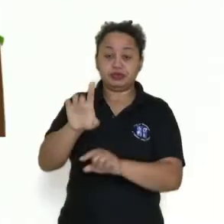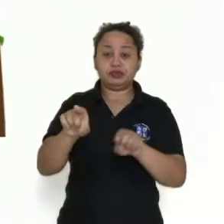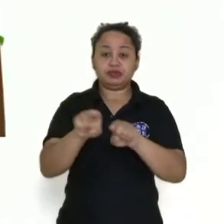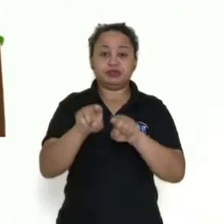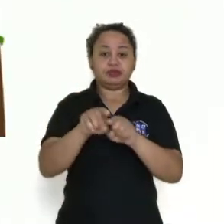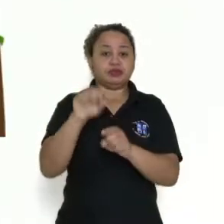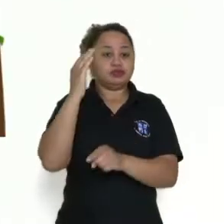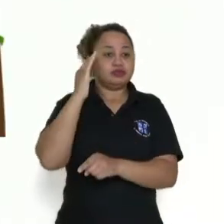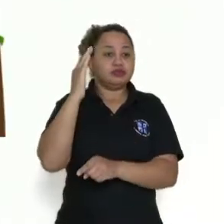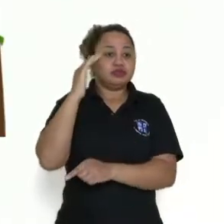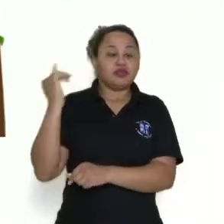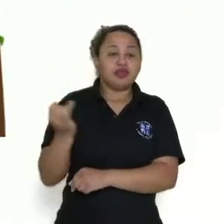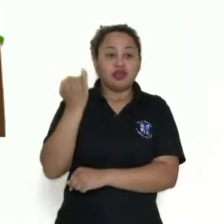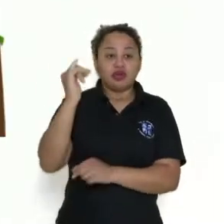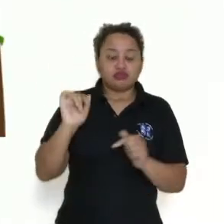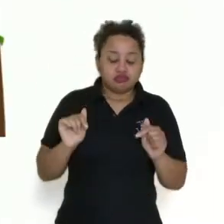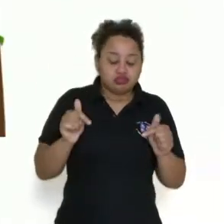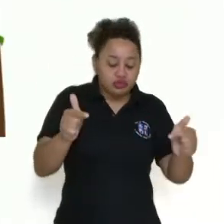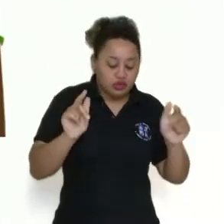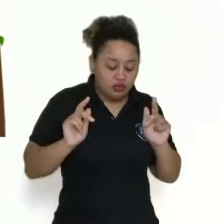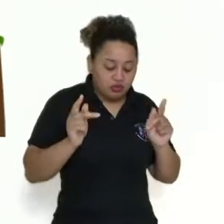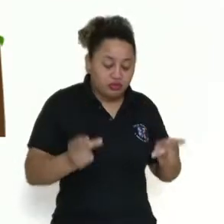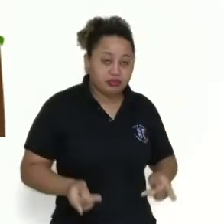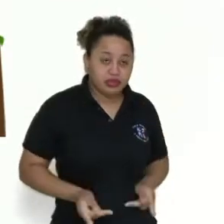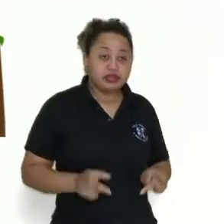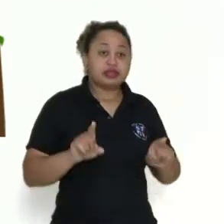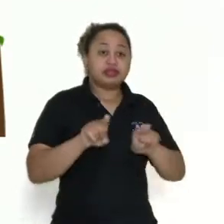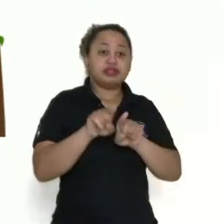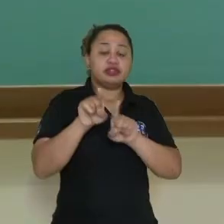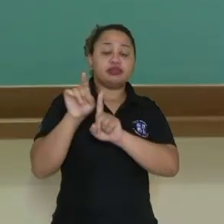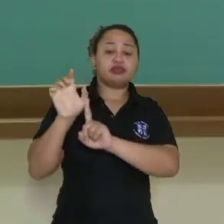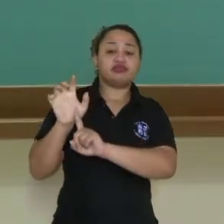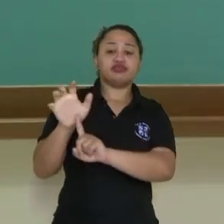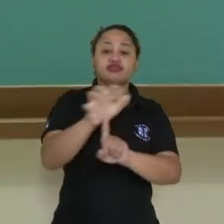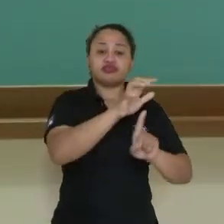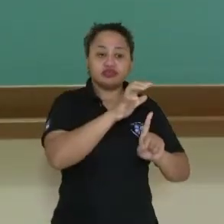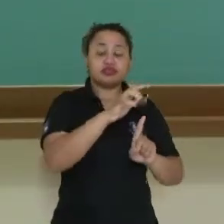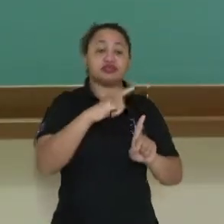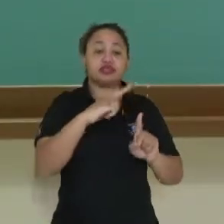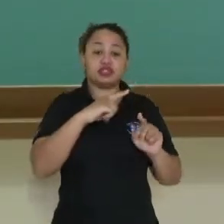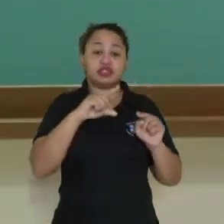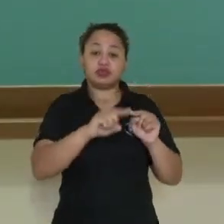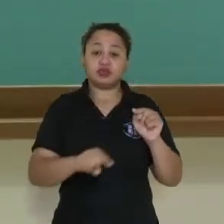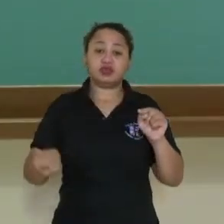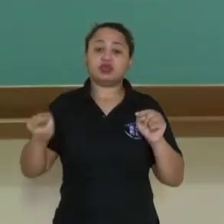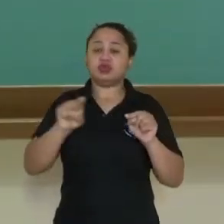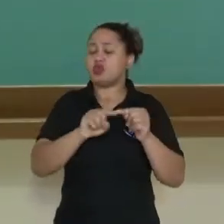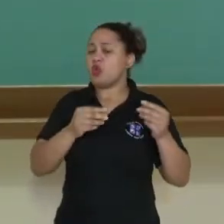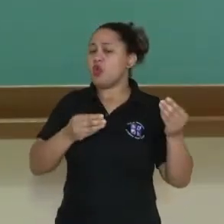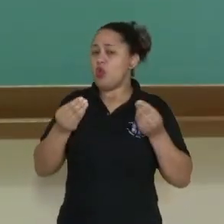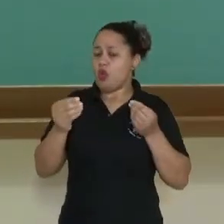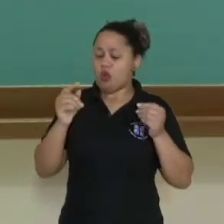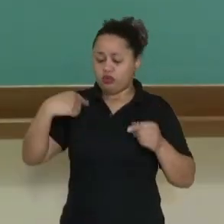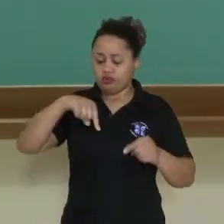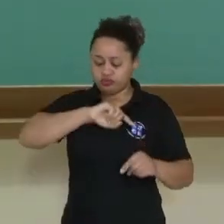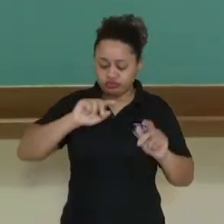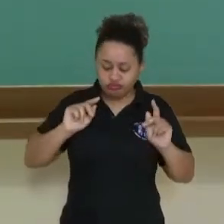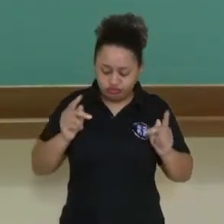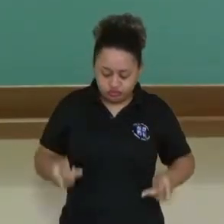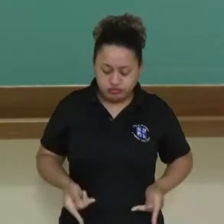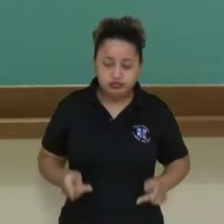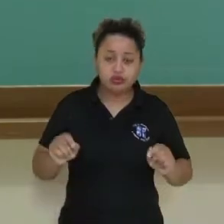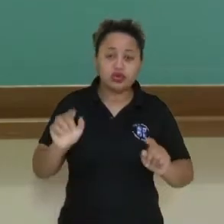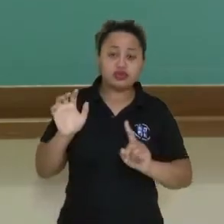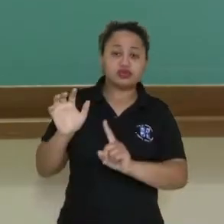entender a importância das ações humanas na e a sua interferência nesse ciclo. Como que o ser humano pode